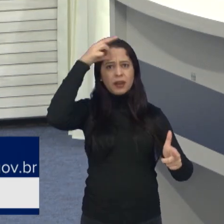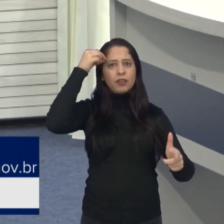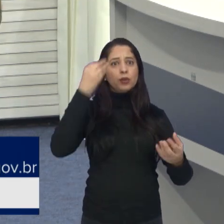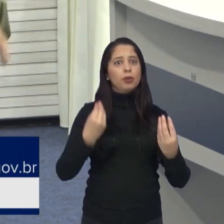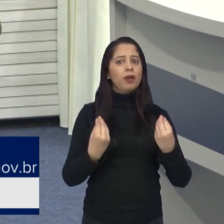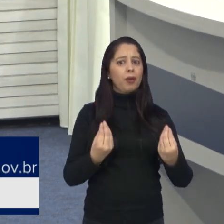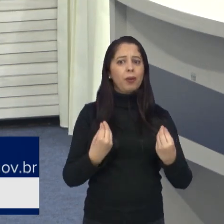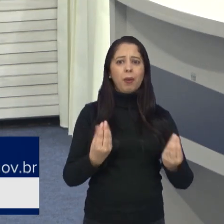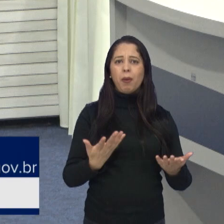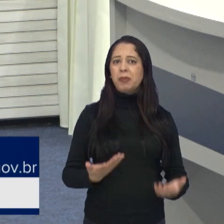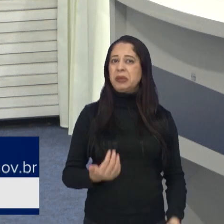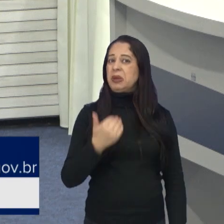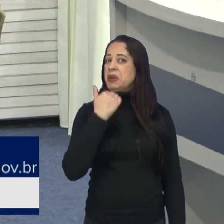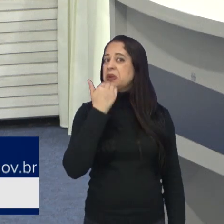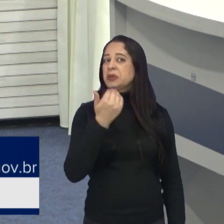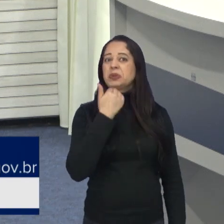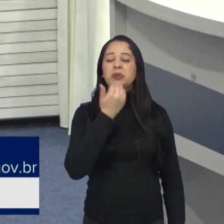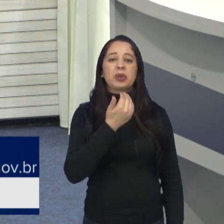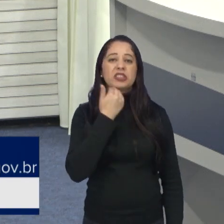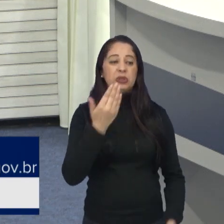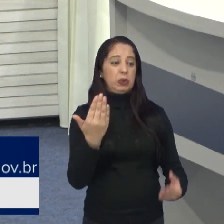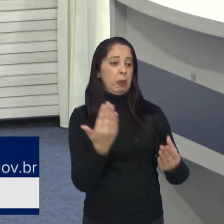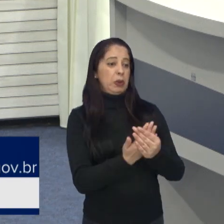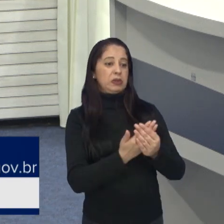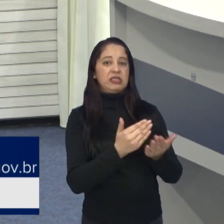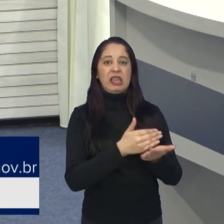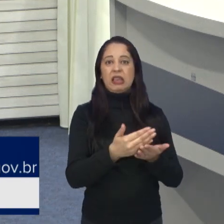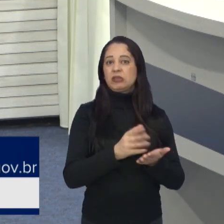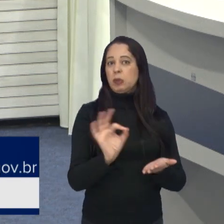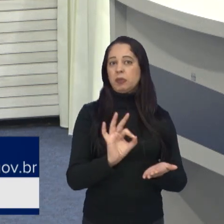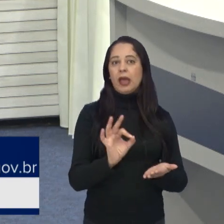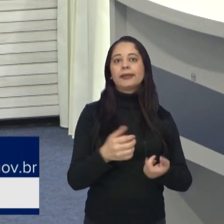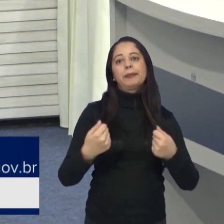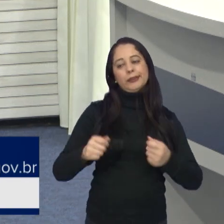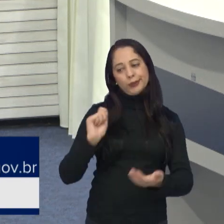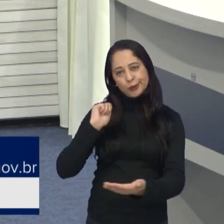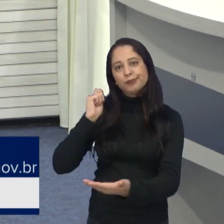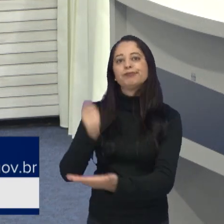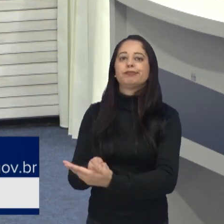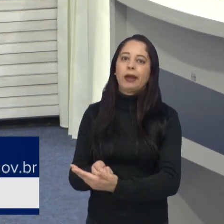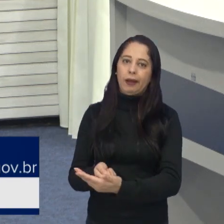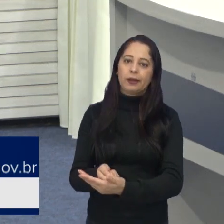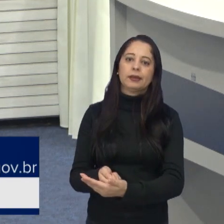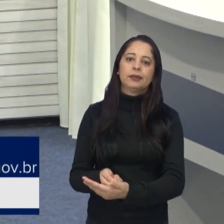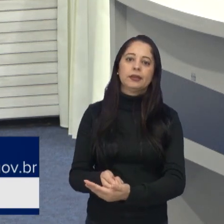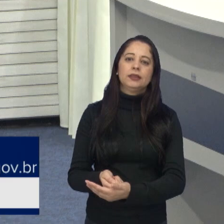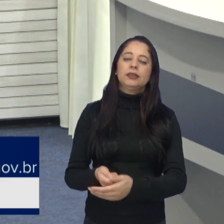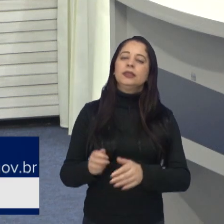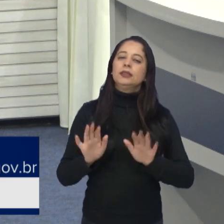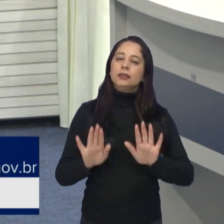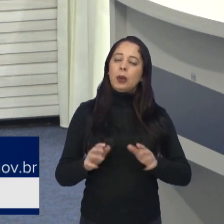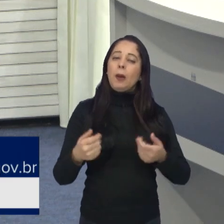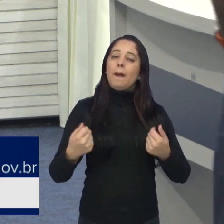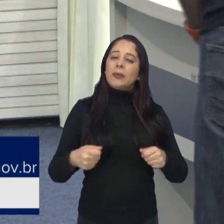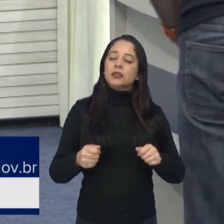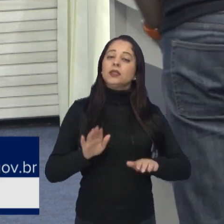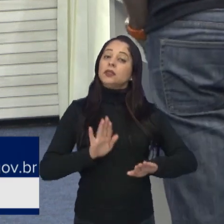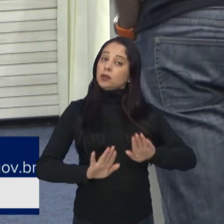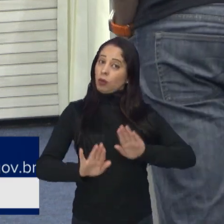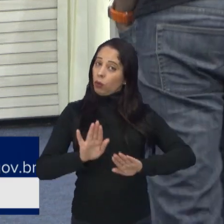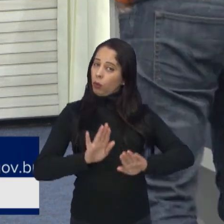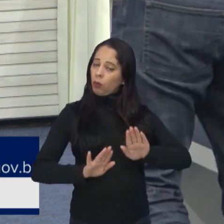Não adiantou recurso para cá, para recurso para lá, teve que pagar. Então, olhar com mais cuidado,